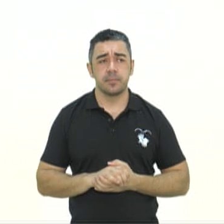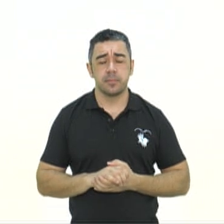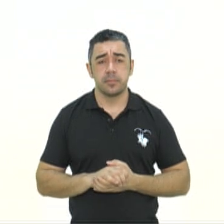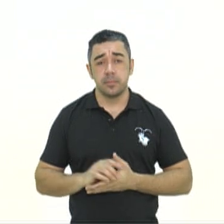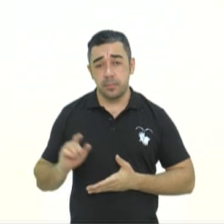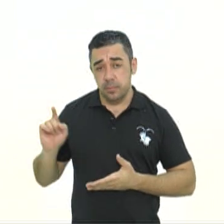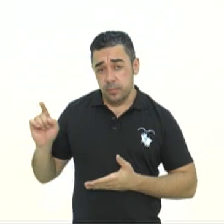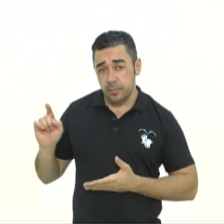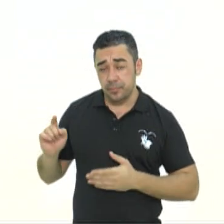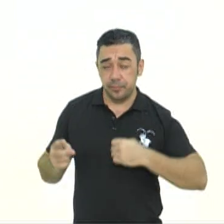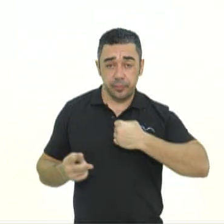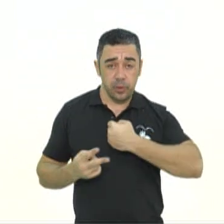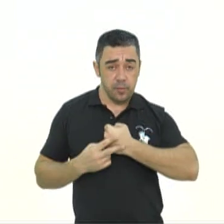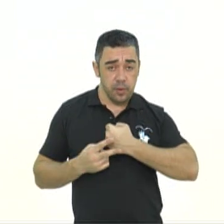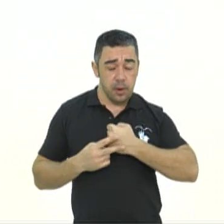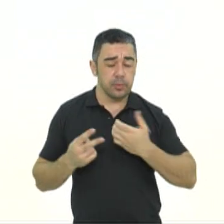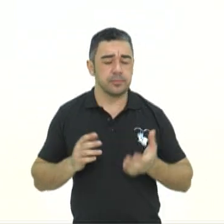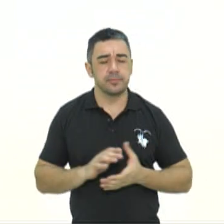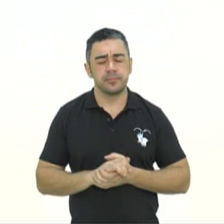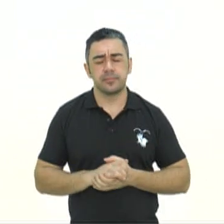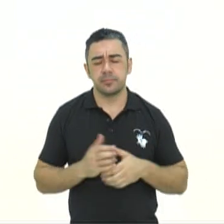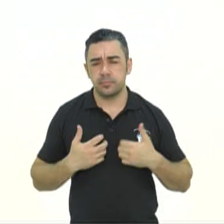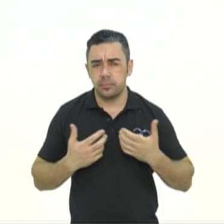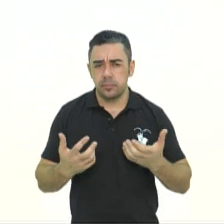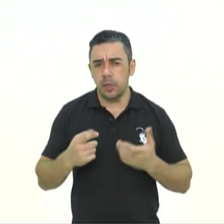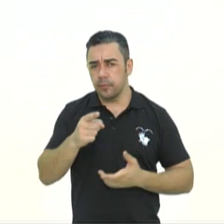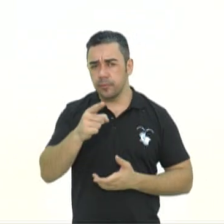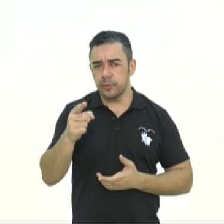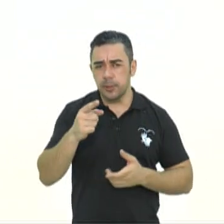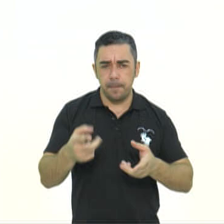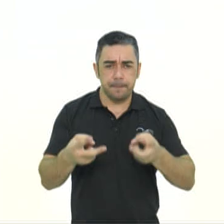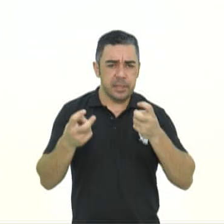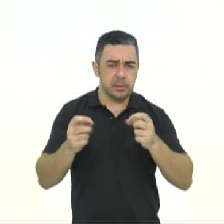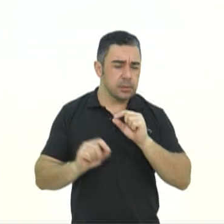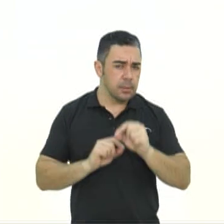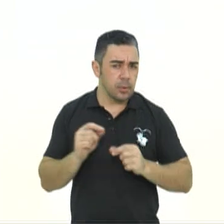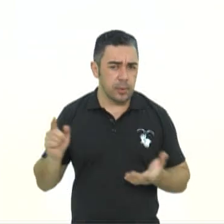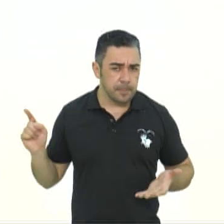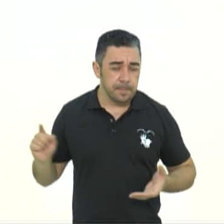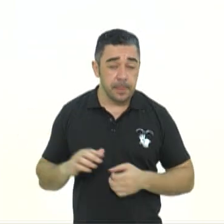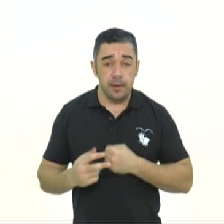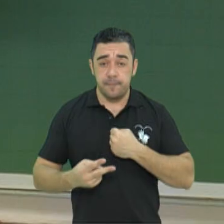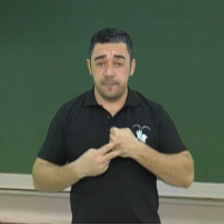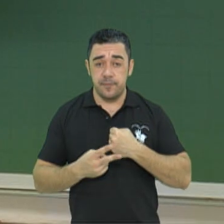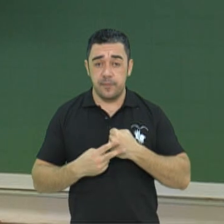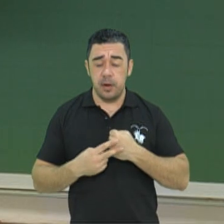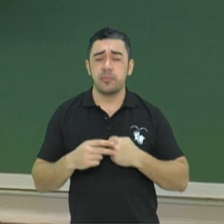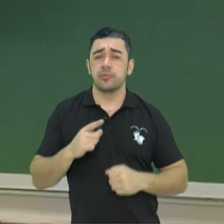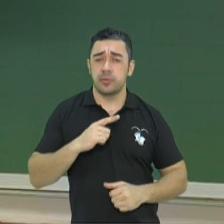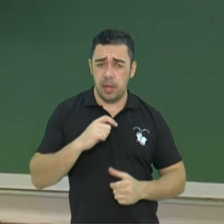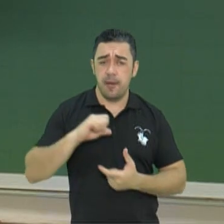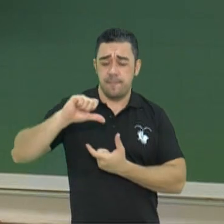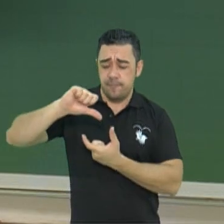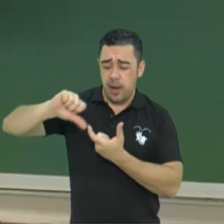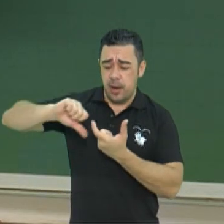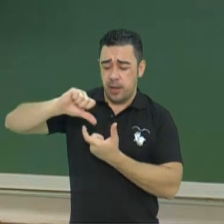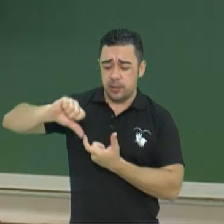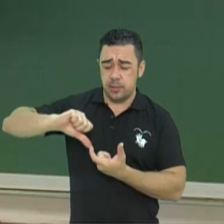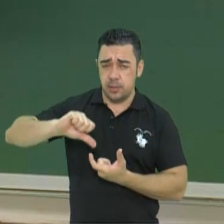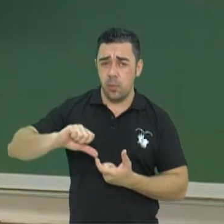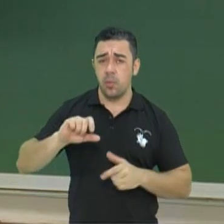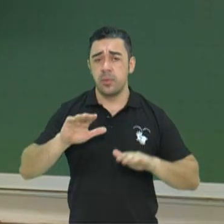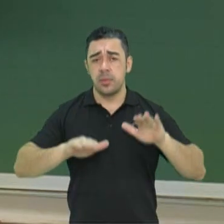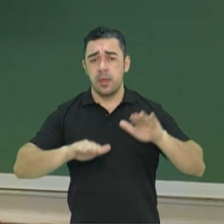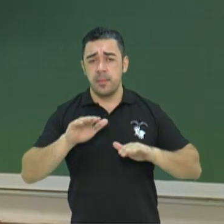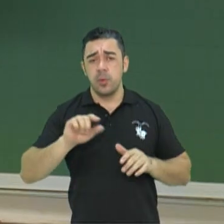Aqui, sobre os verbos, tá? Eu queria que você observasse aqui comigo que os verbos eles sofrem variações de